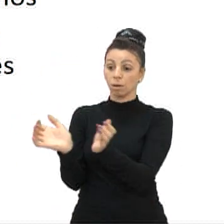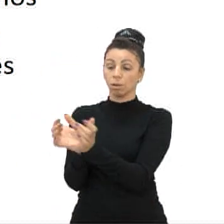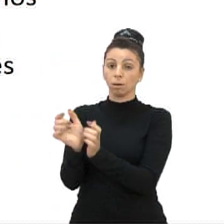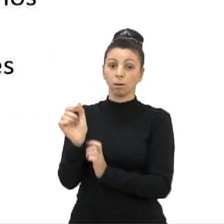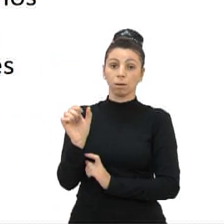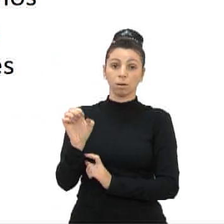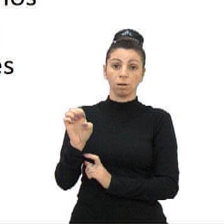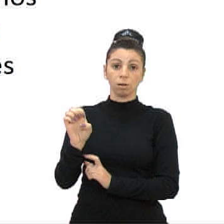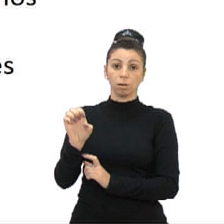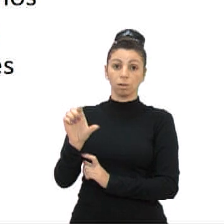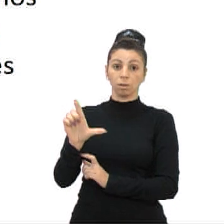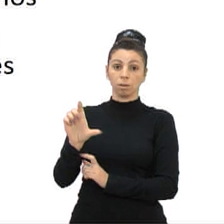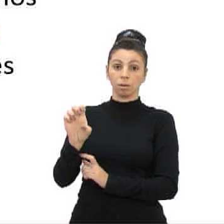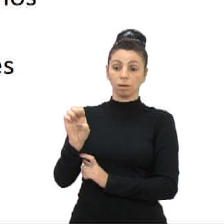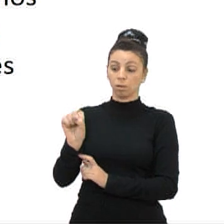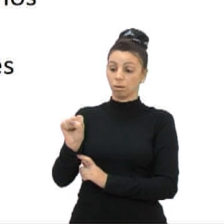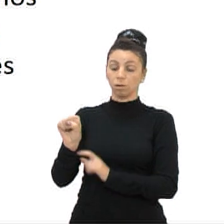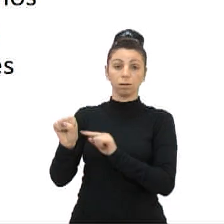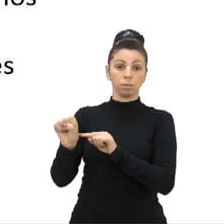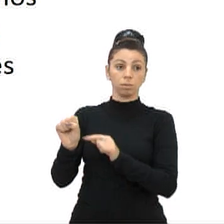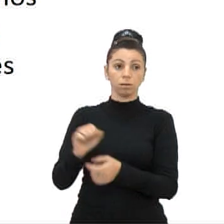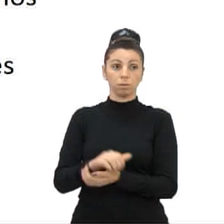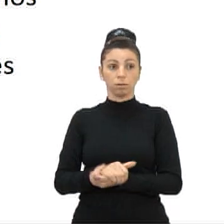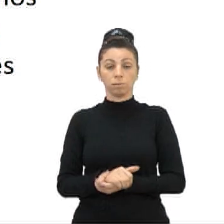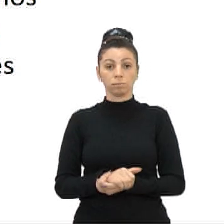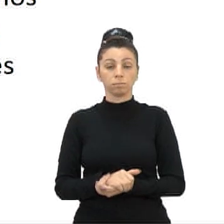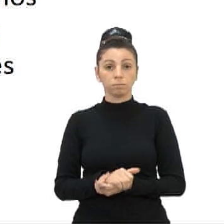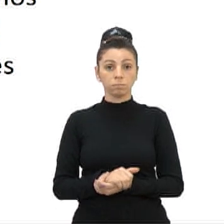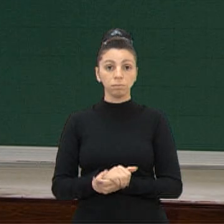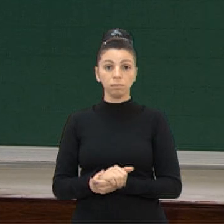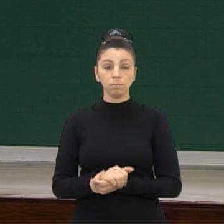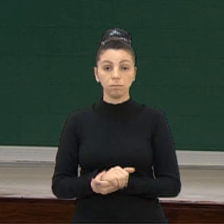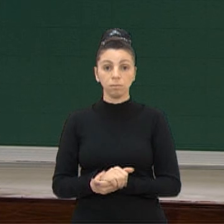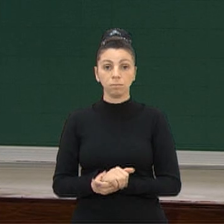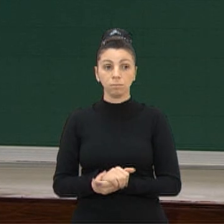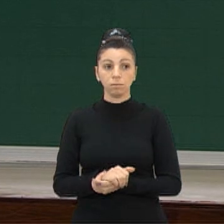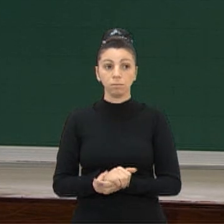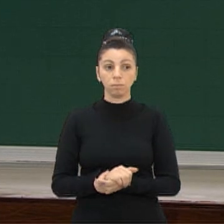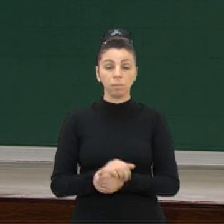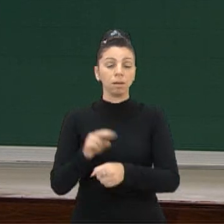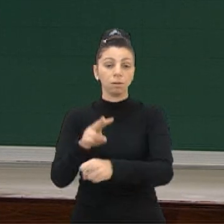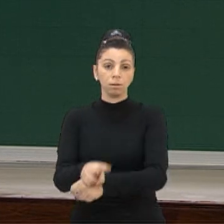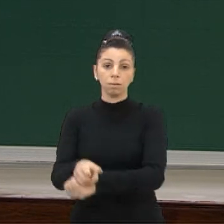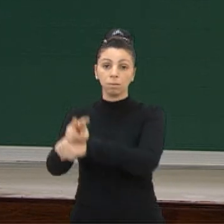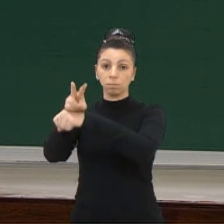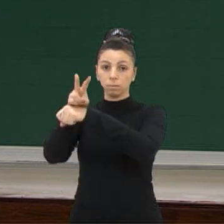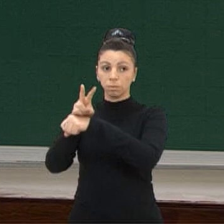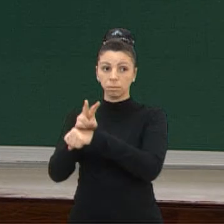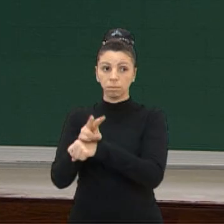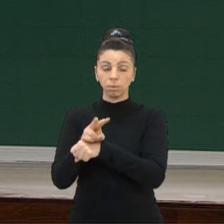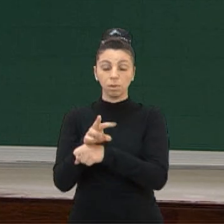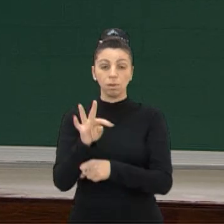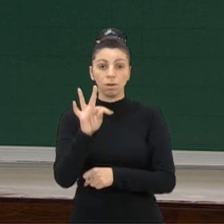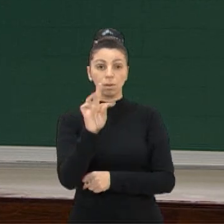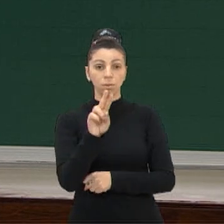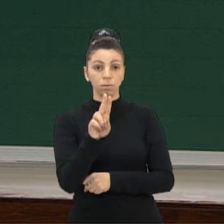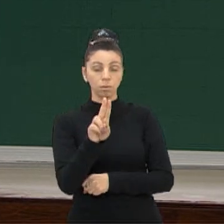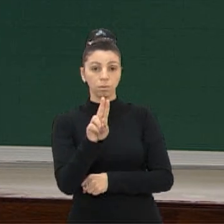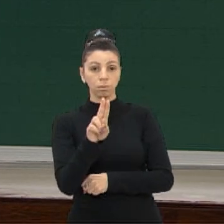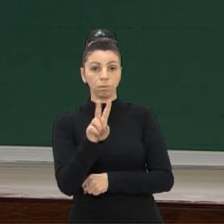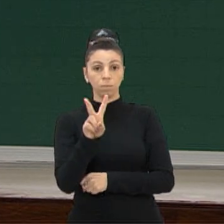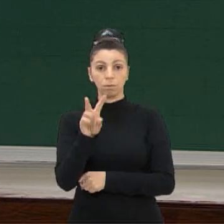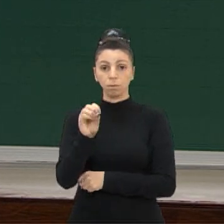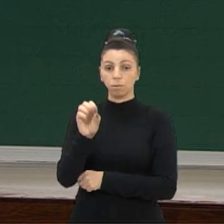eu emprestei ele, nós e eles, modo subjuntivo. Emprestei tu e vós do modo